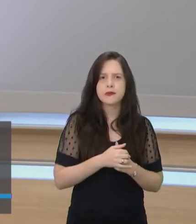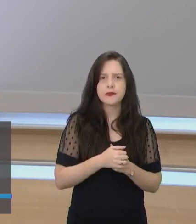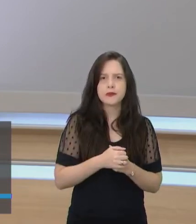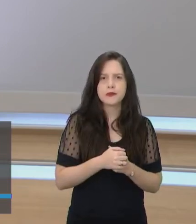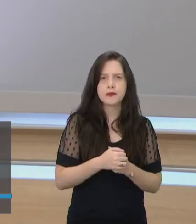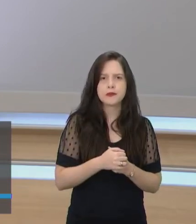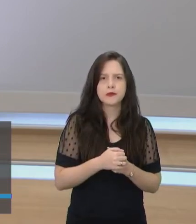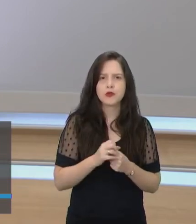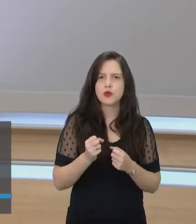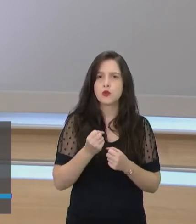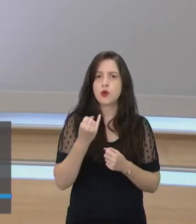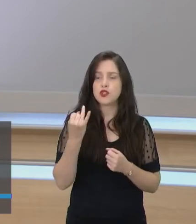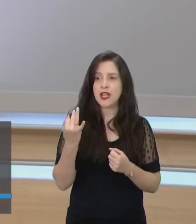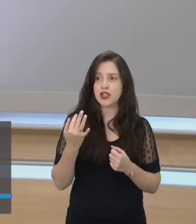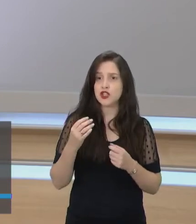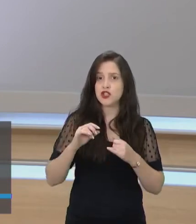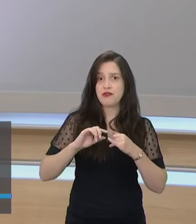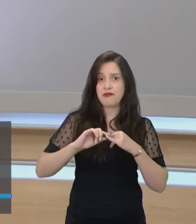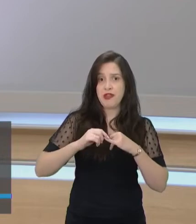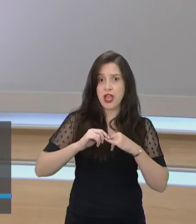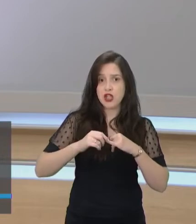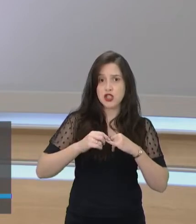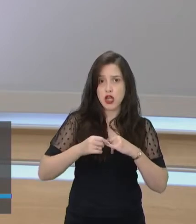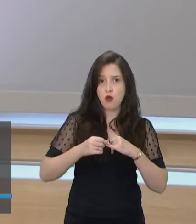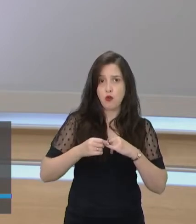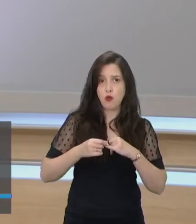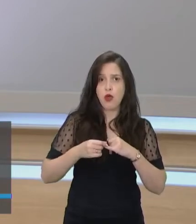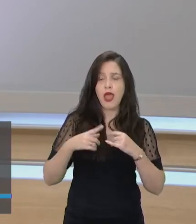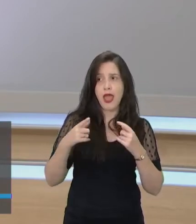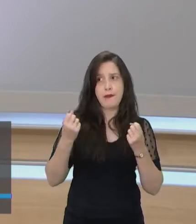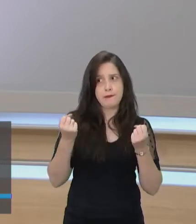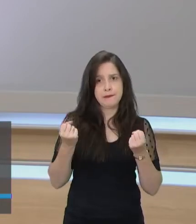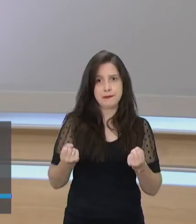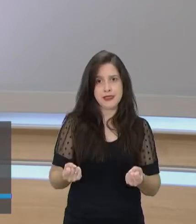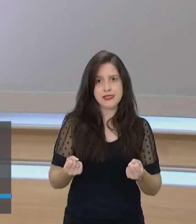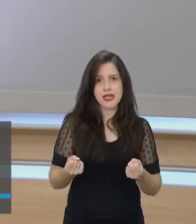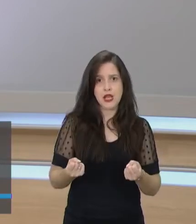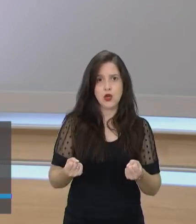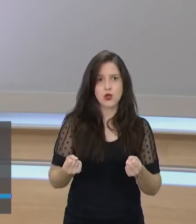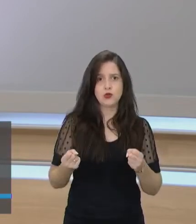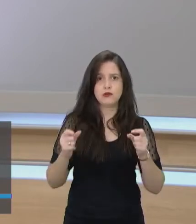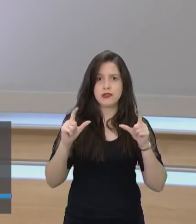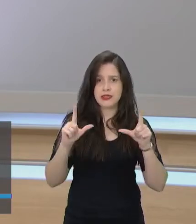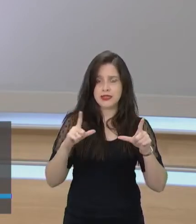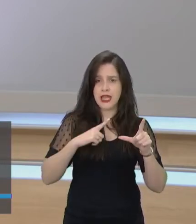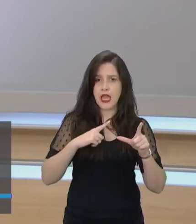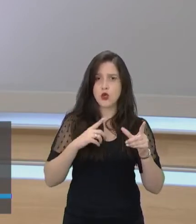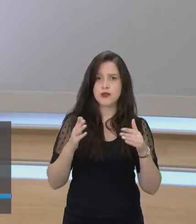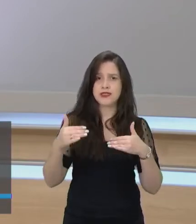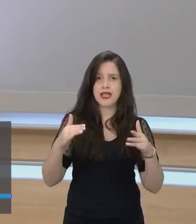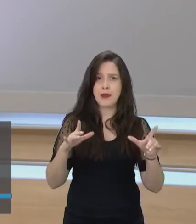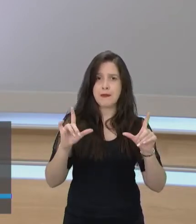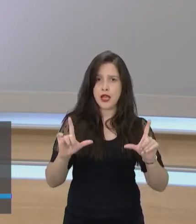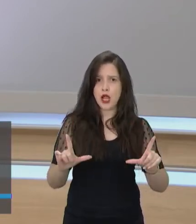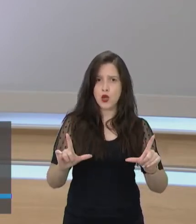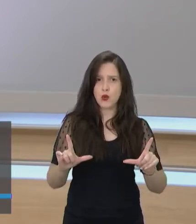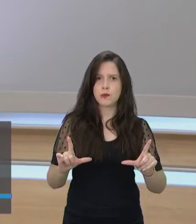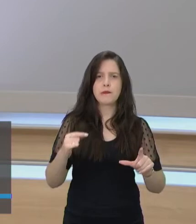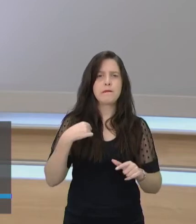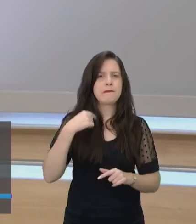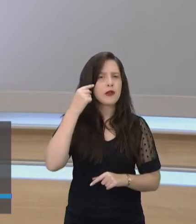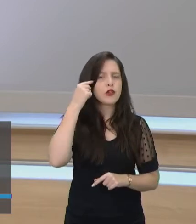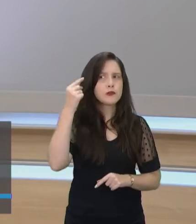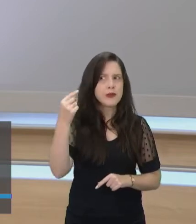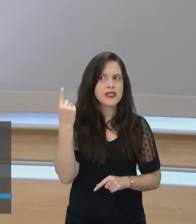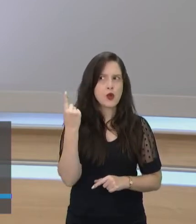de feijão, ele é algo mais pesado, então 1 quilo vai dar um negocinho assim. Quando a gente pensa que é 1